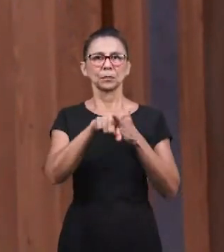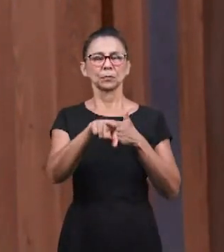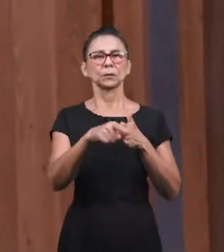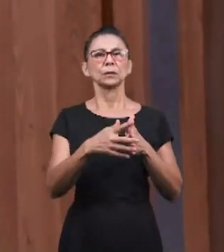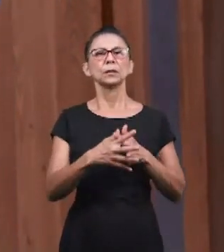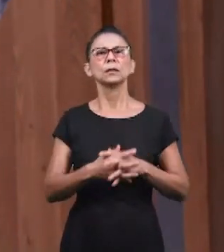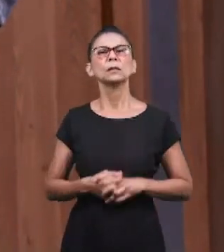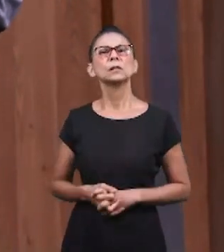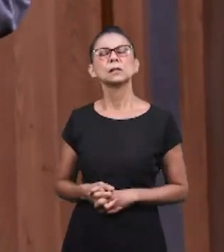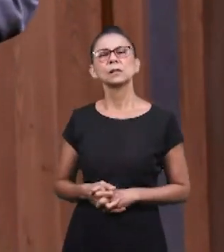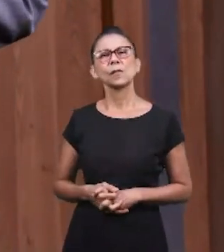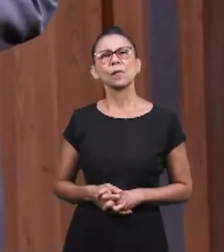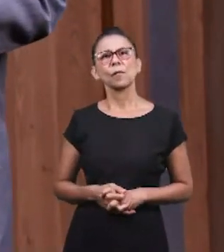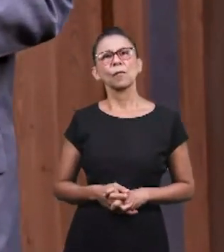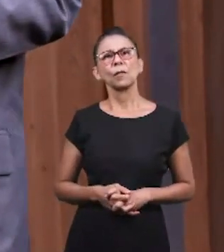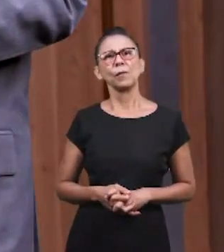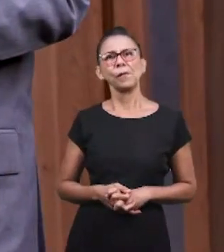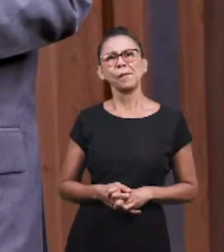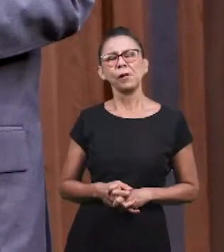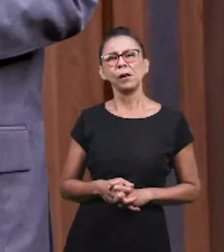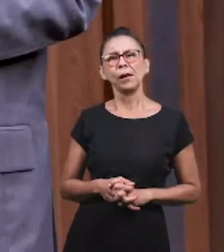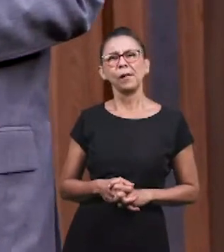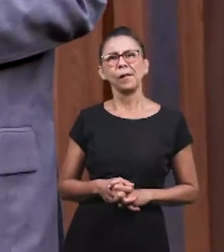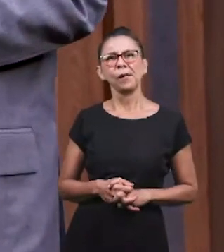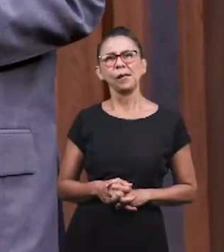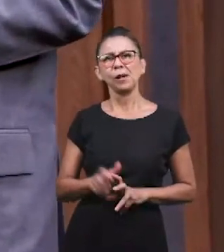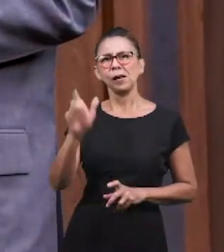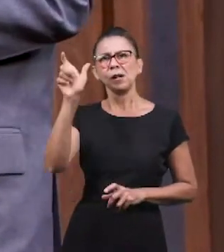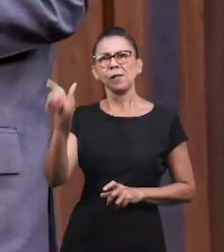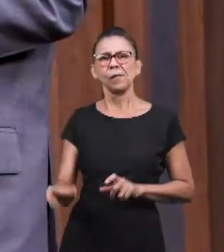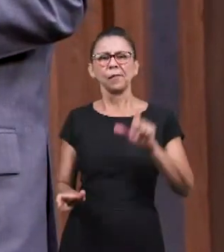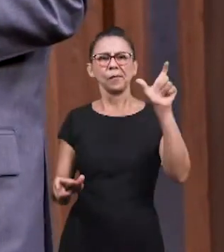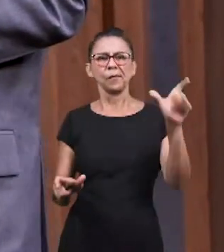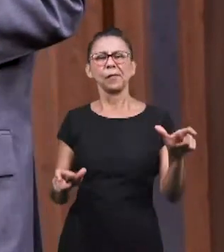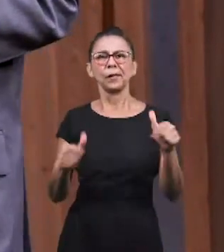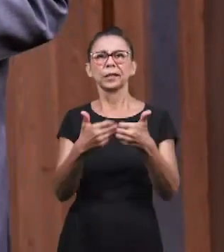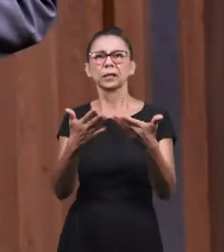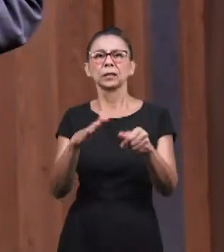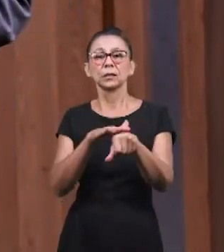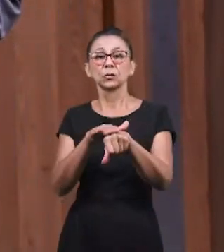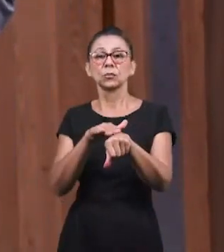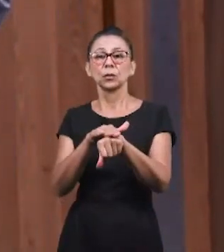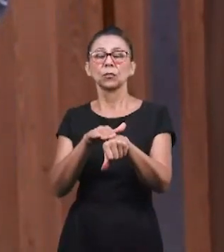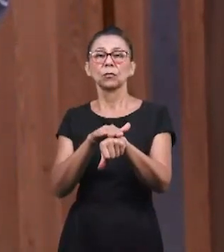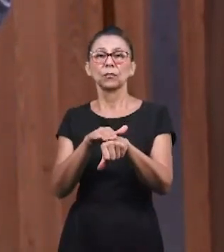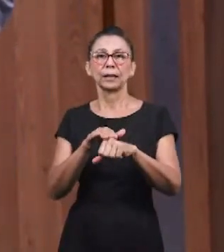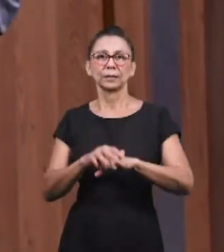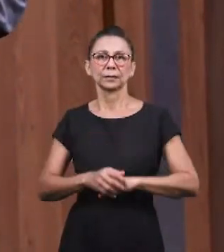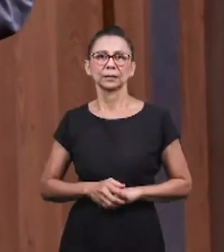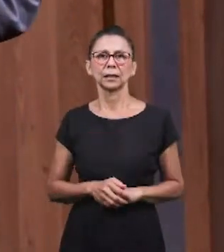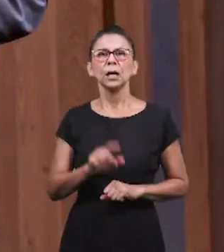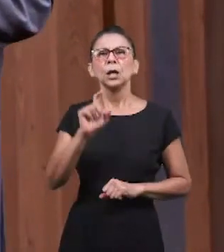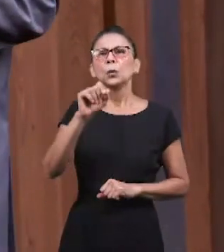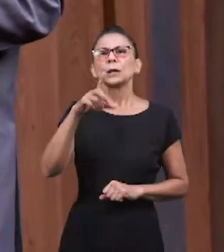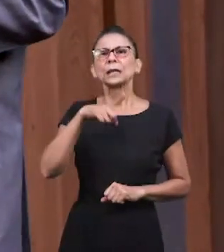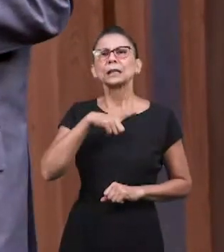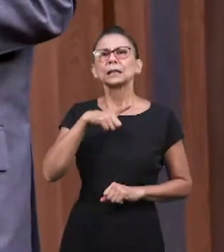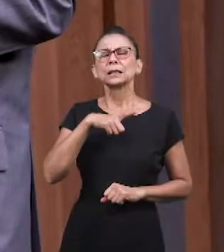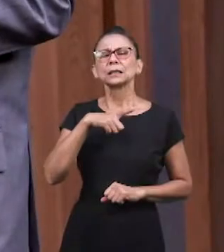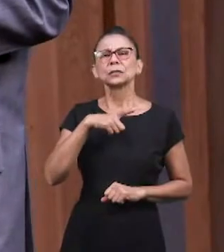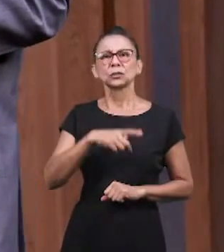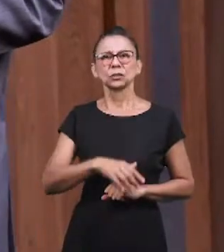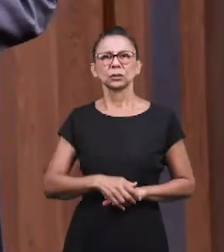diz assim: quem deu início à conversa e quais os elementos que podemos destacar que